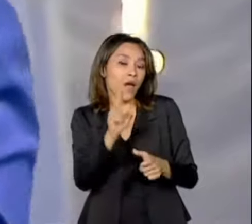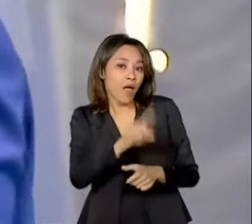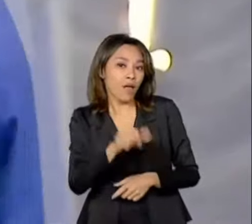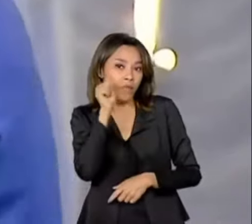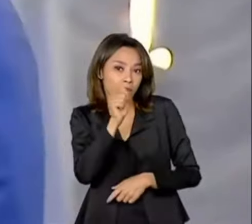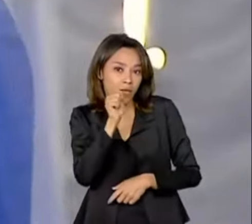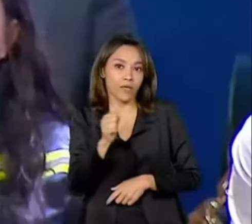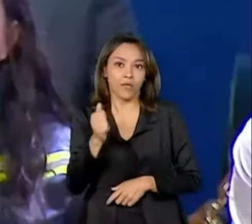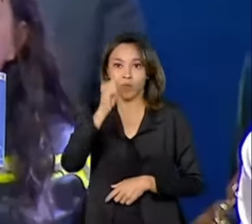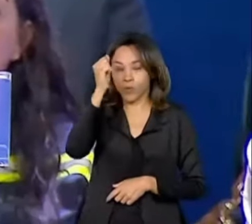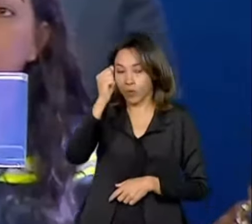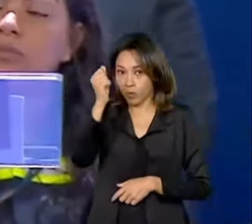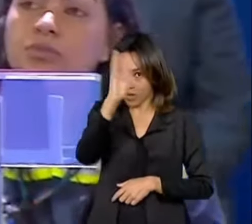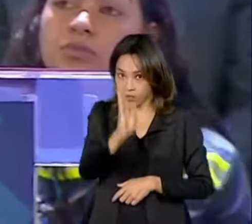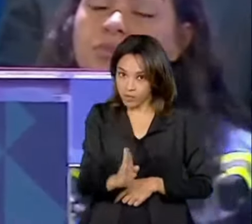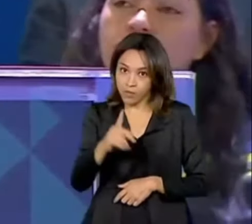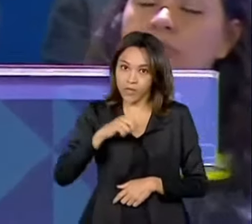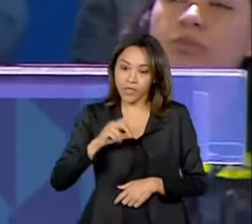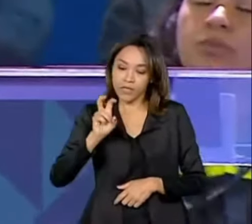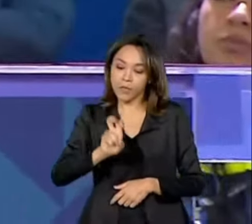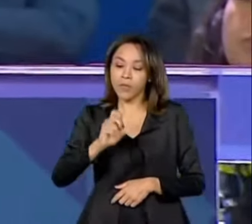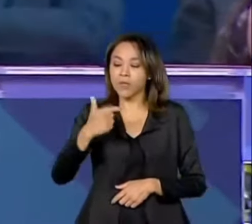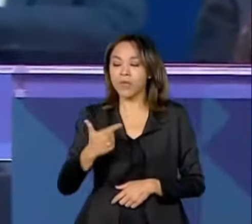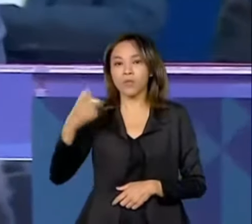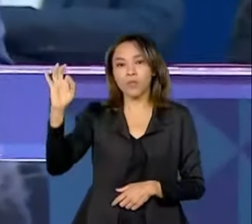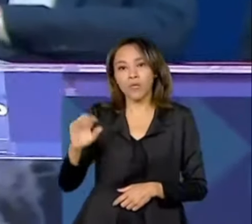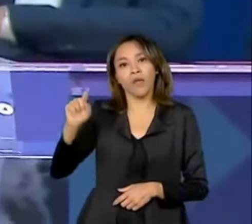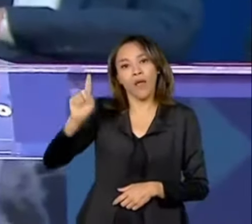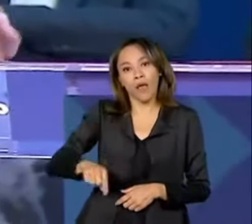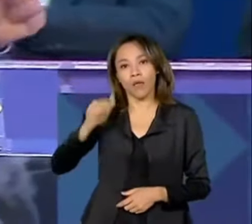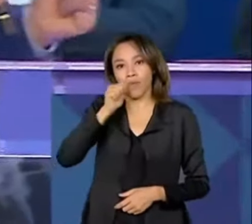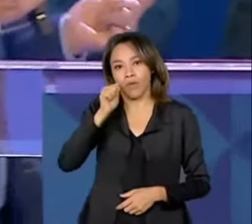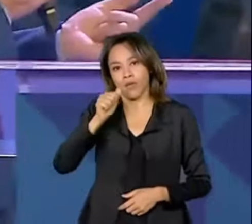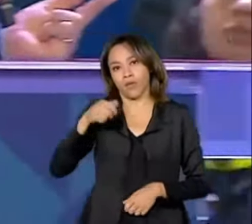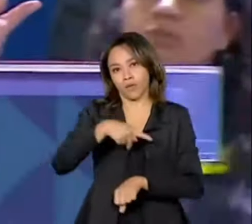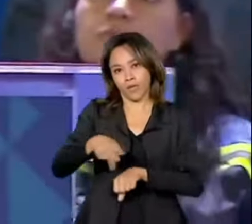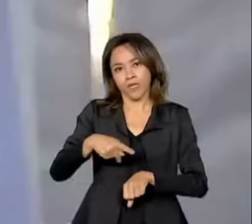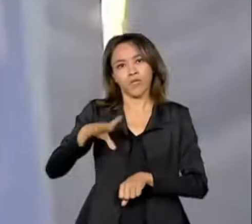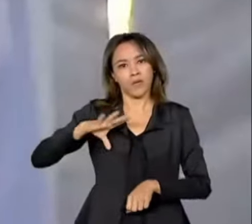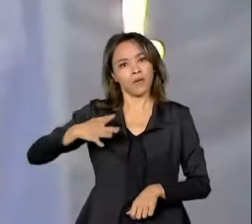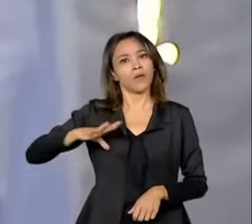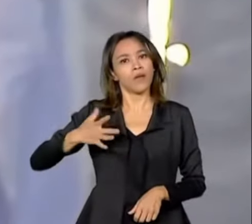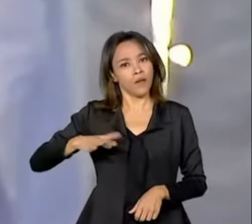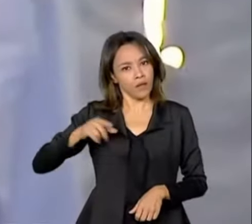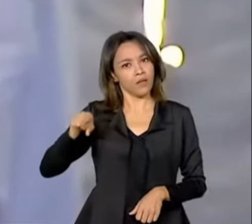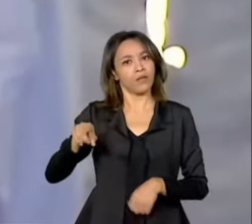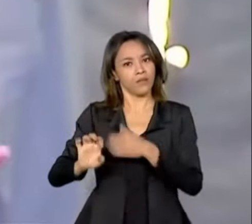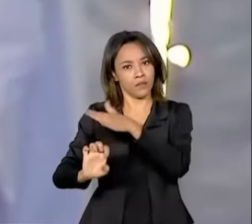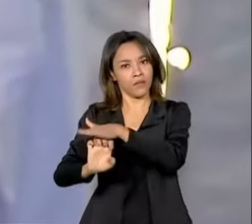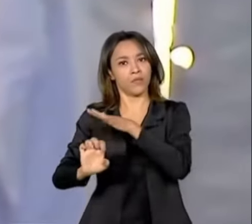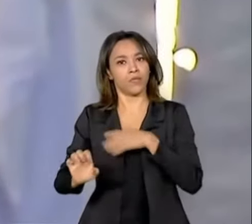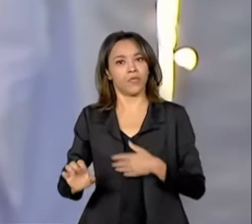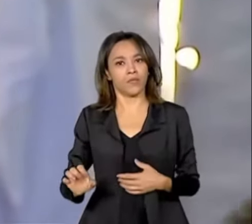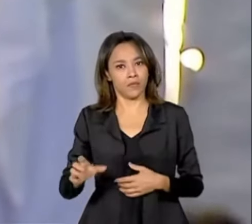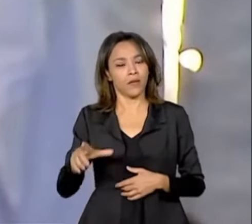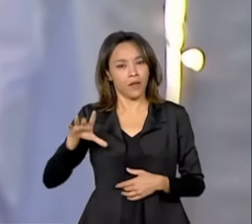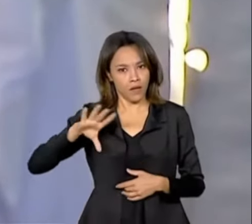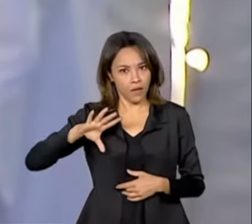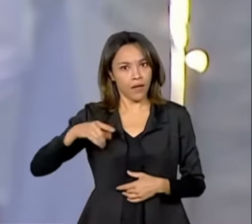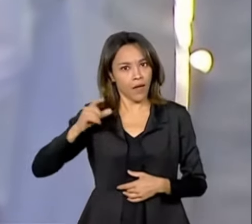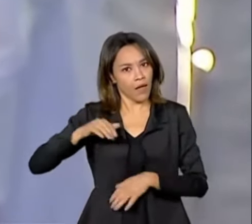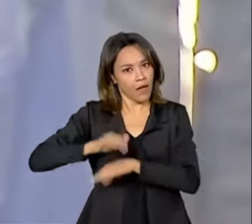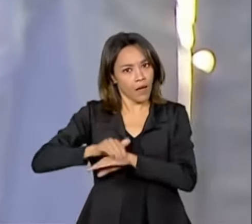num país que tem 52% de mulheres, é um ato de coragem, é um ato de